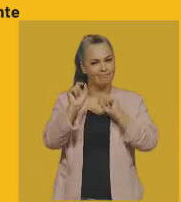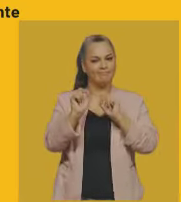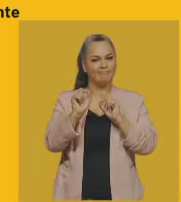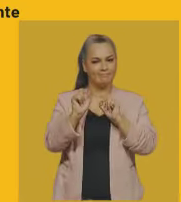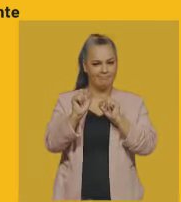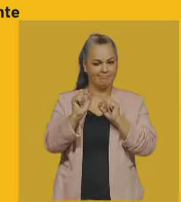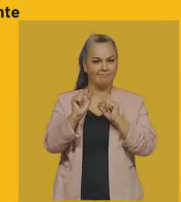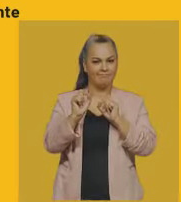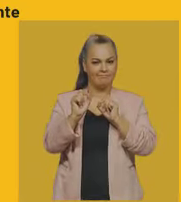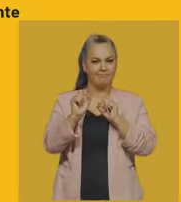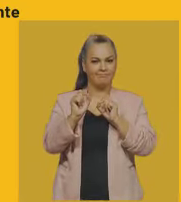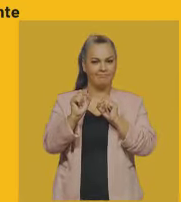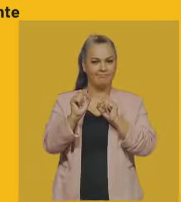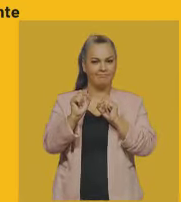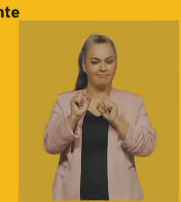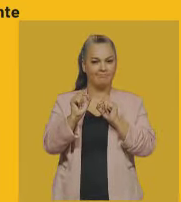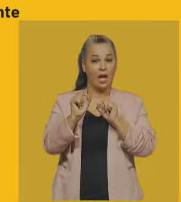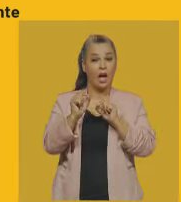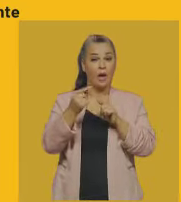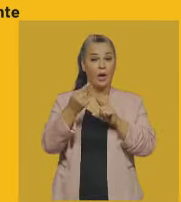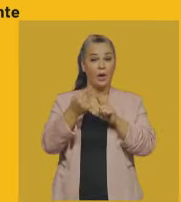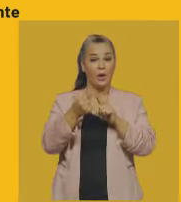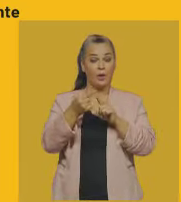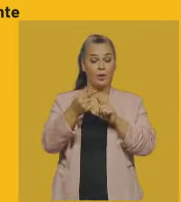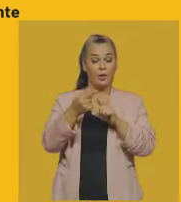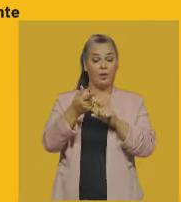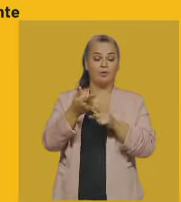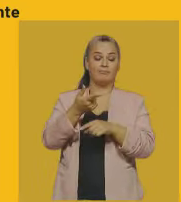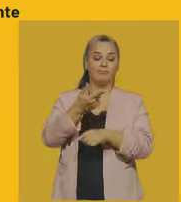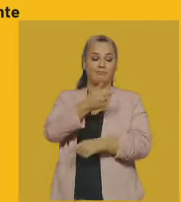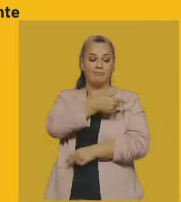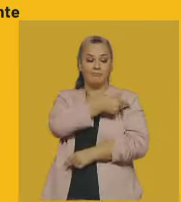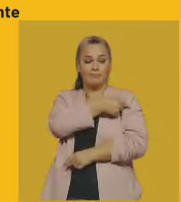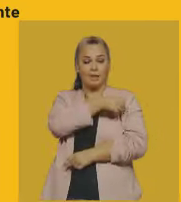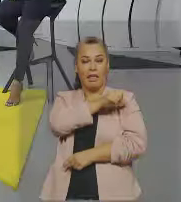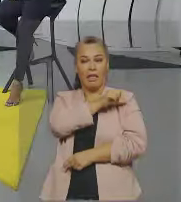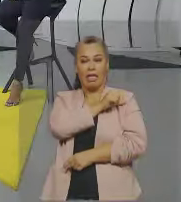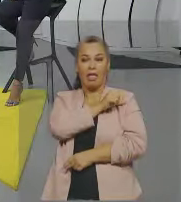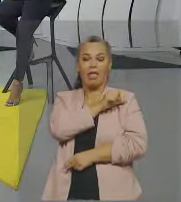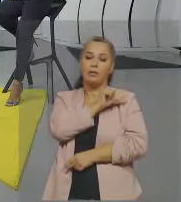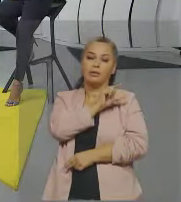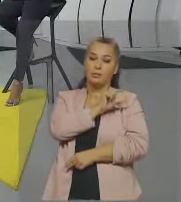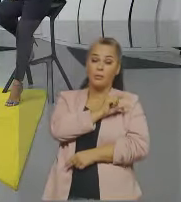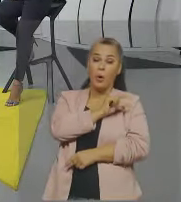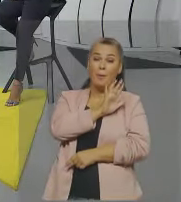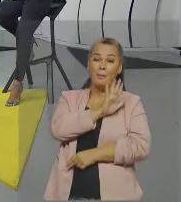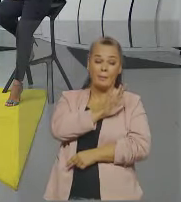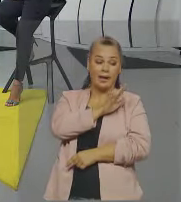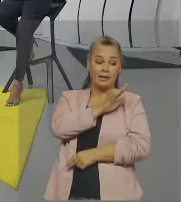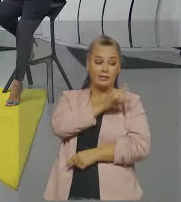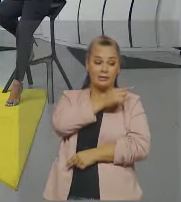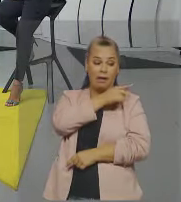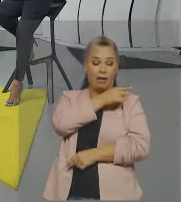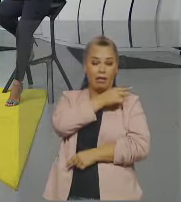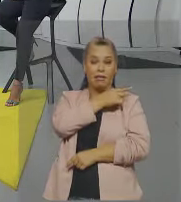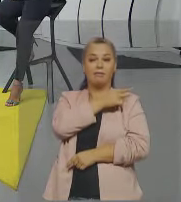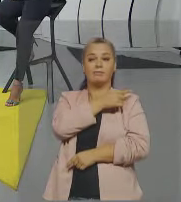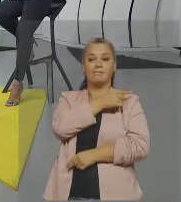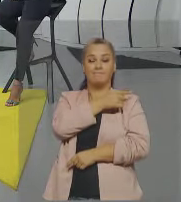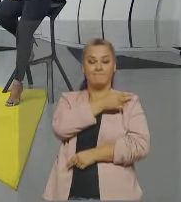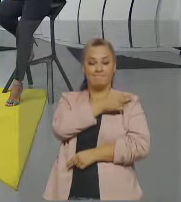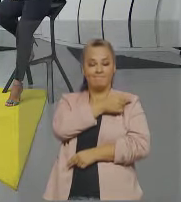mais frequente acima dos 10 anos. Cláudia, você já sofreu bullying? Como é que foi essa sua experiência